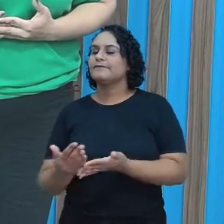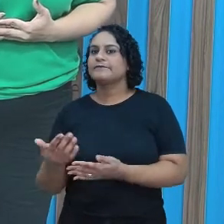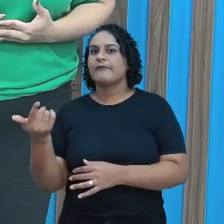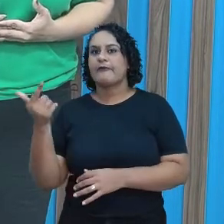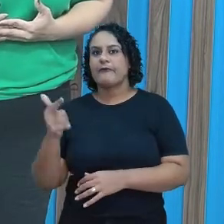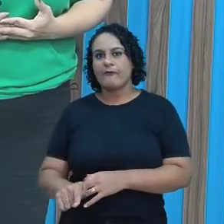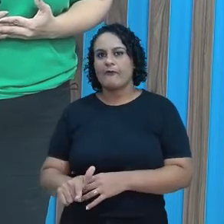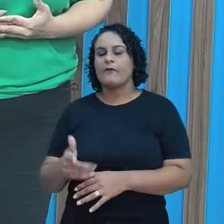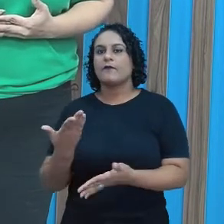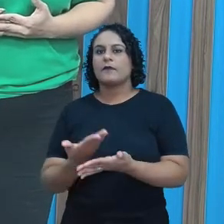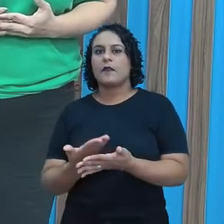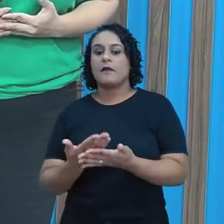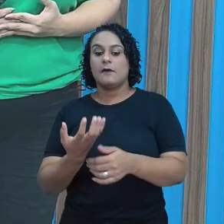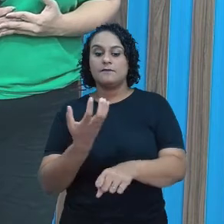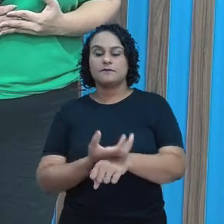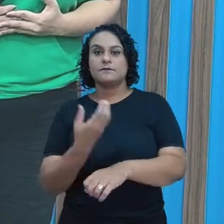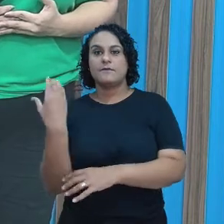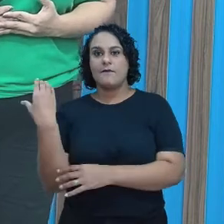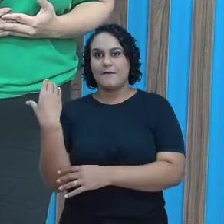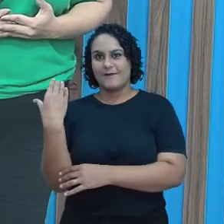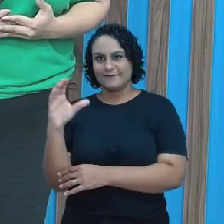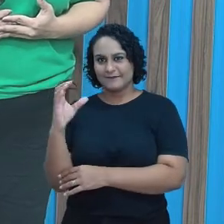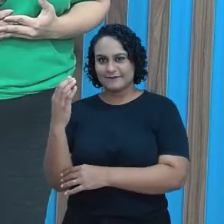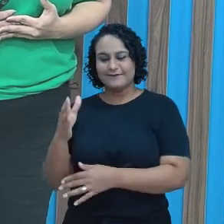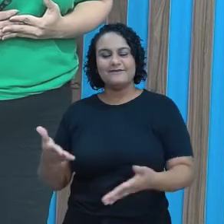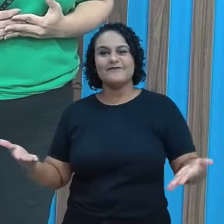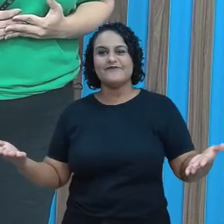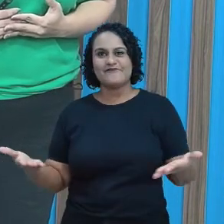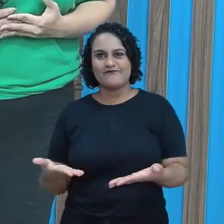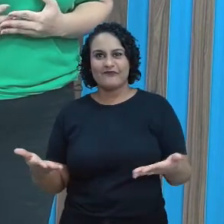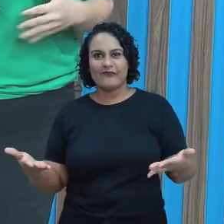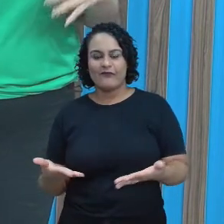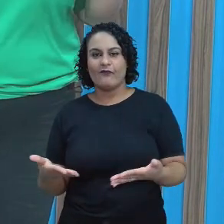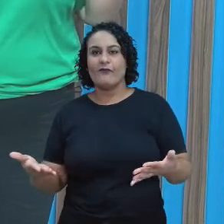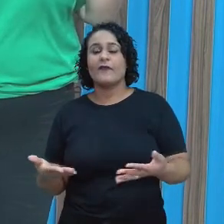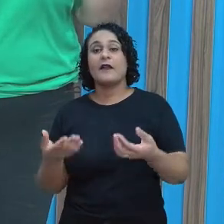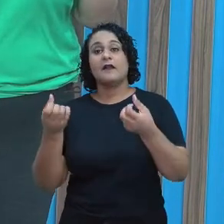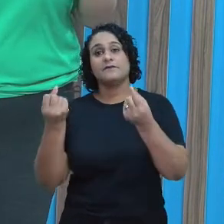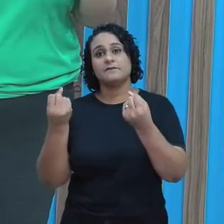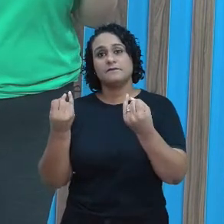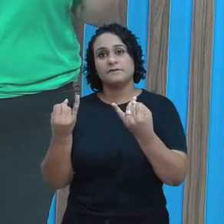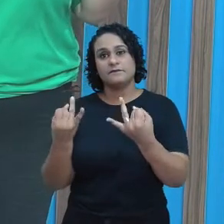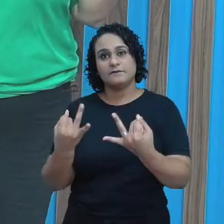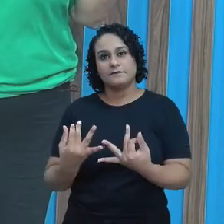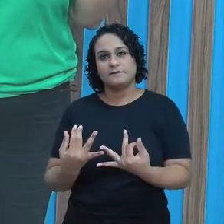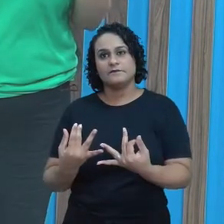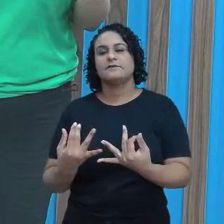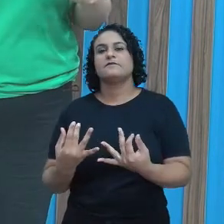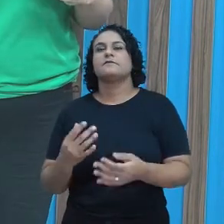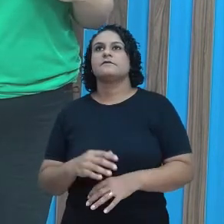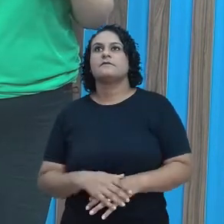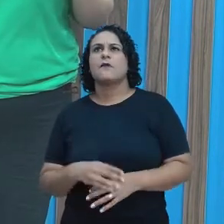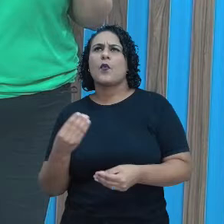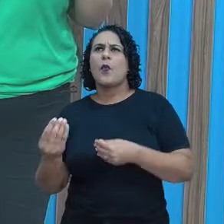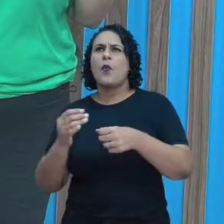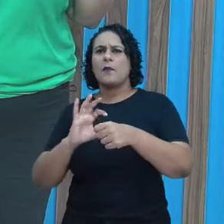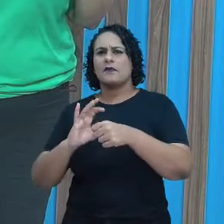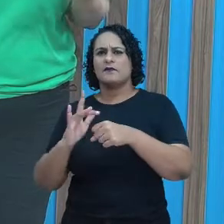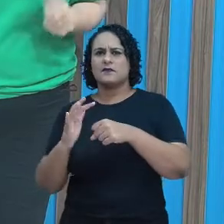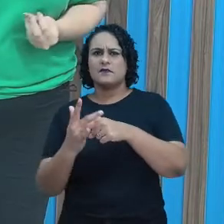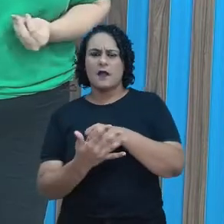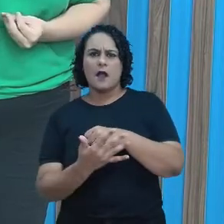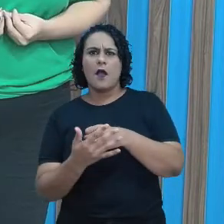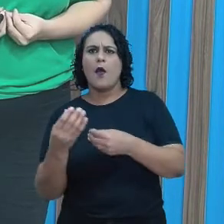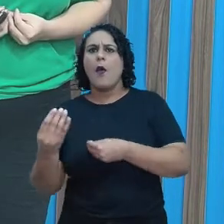de ciências aqui. Hoje nós falaremos um pouquinho sobre a Covid, né? Sobre as formas